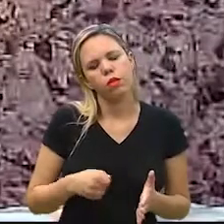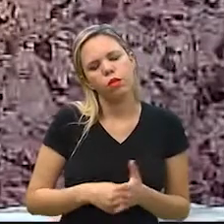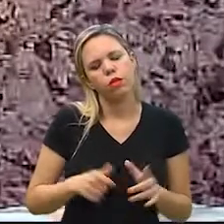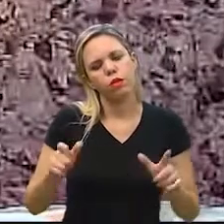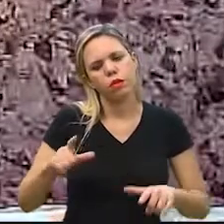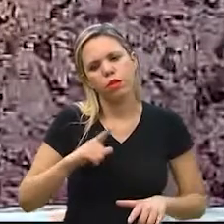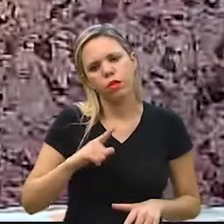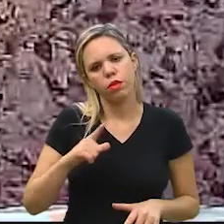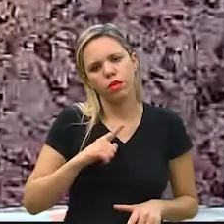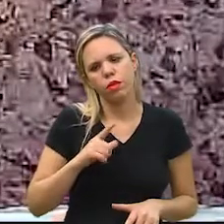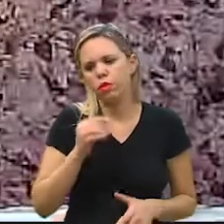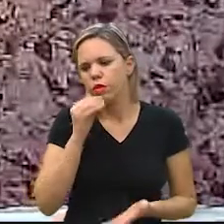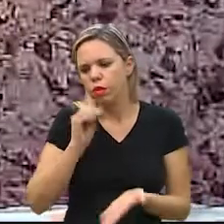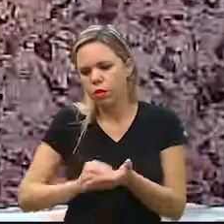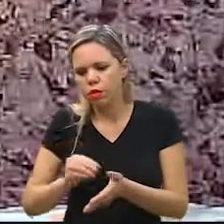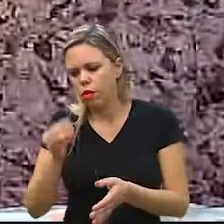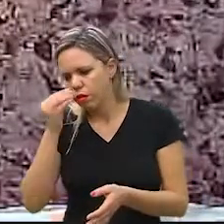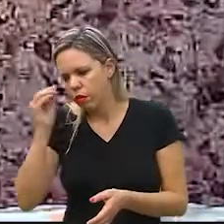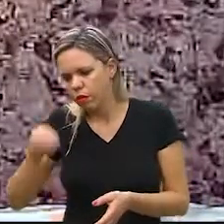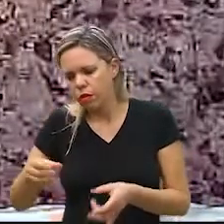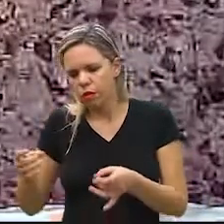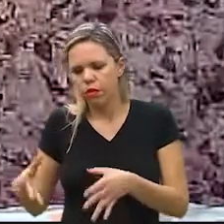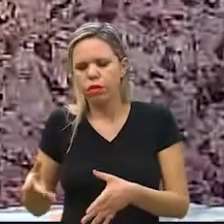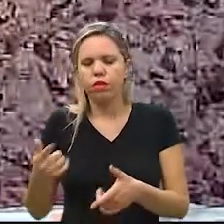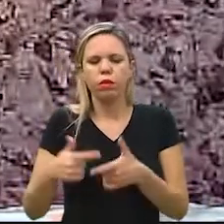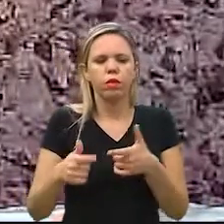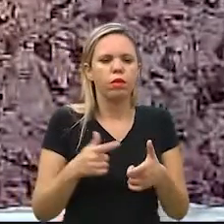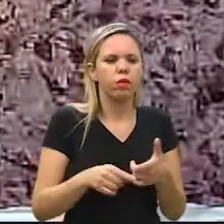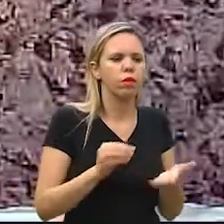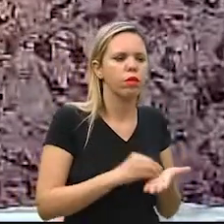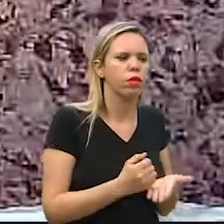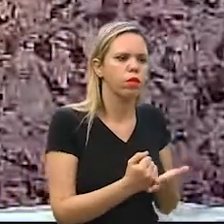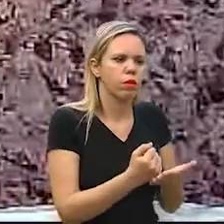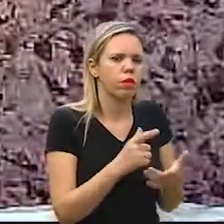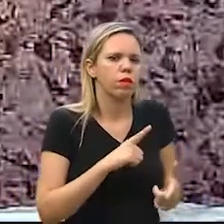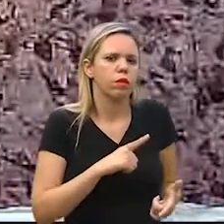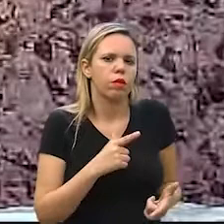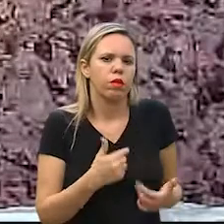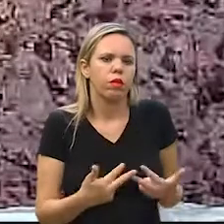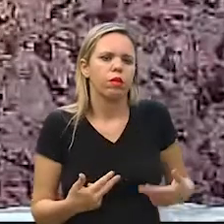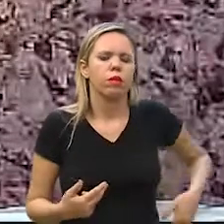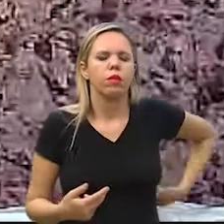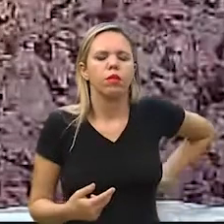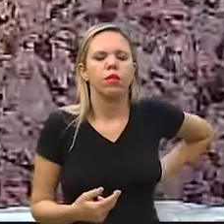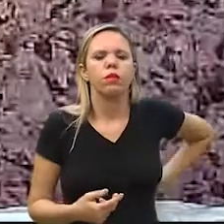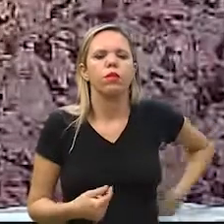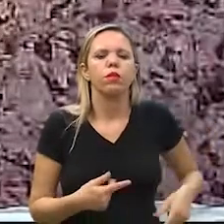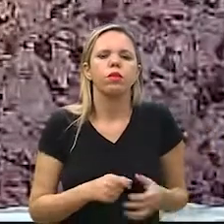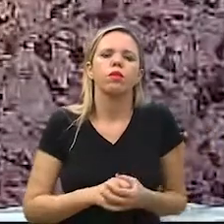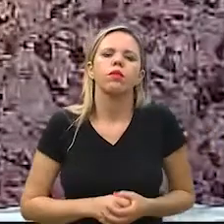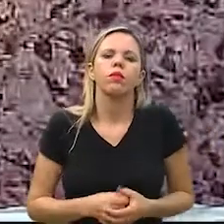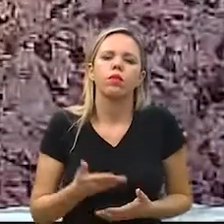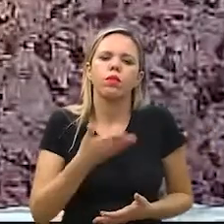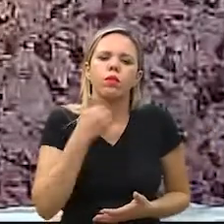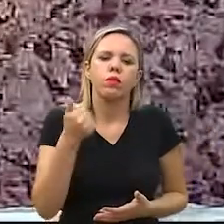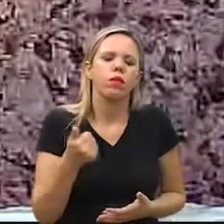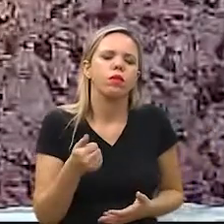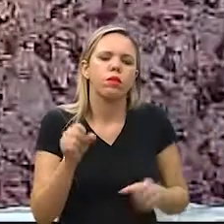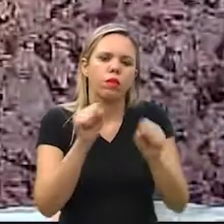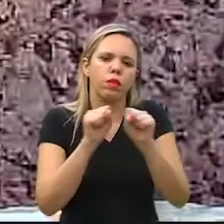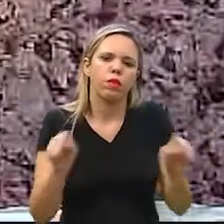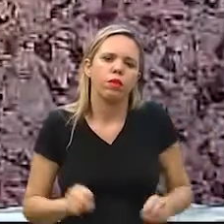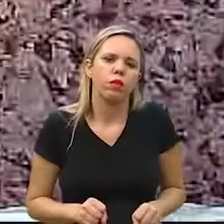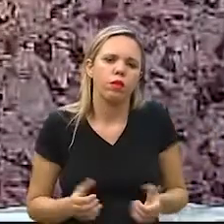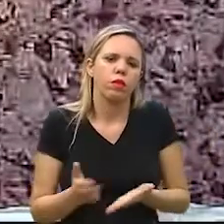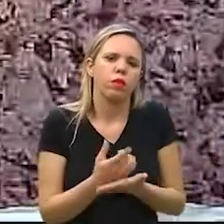onde tem sonegação, buscando onde tem algum problema, buscando onde tem algum vazamento, melhorando os